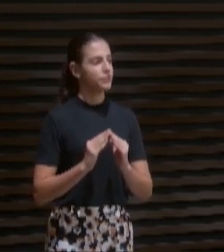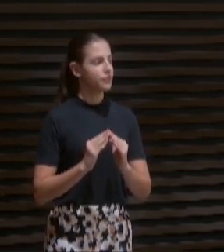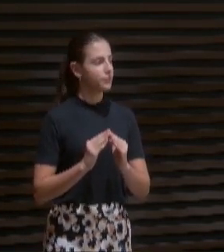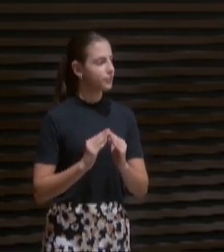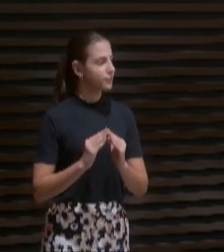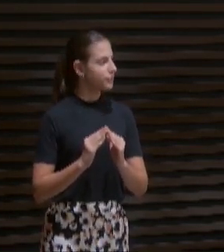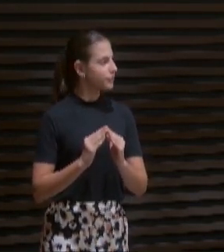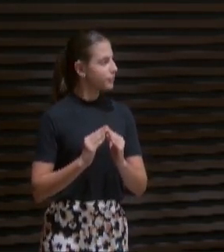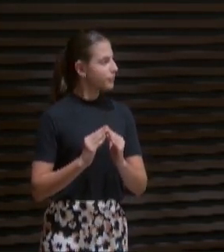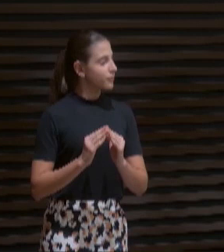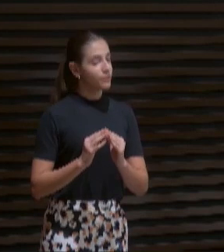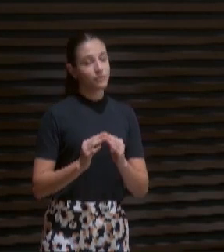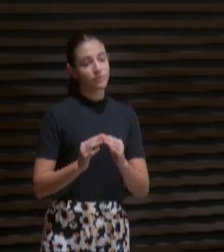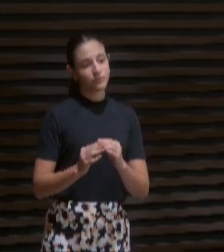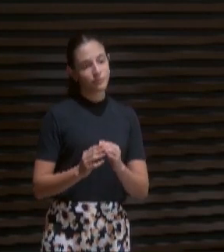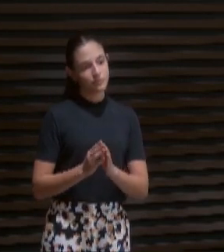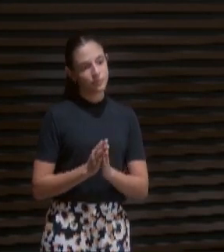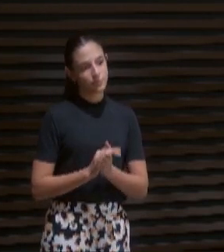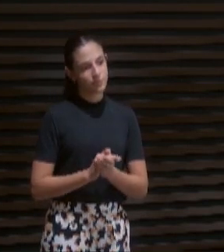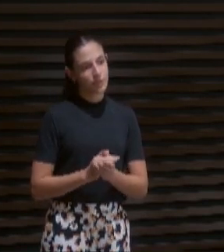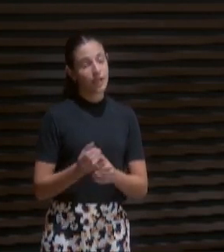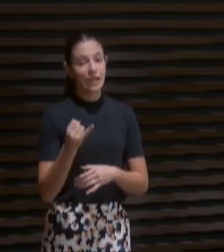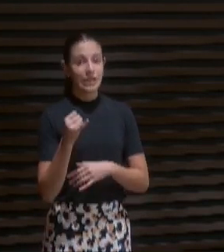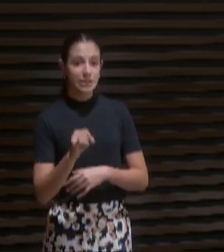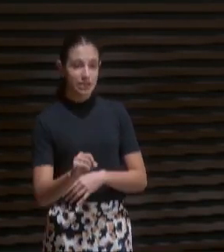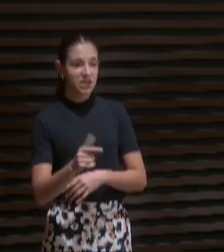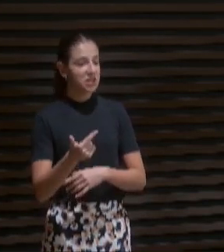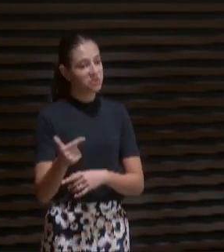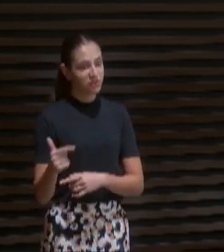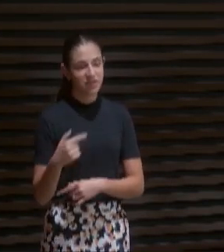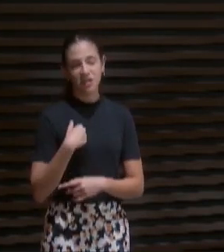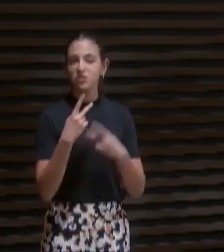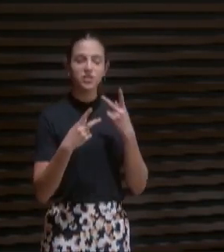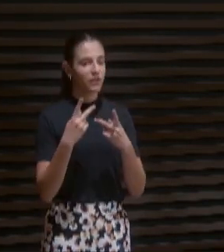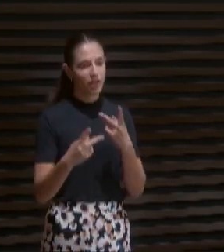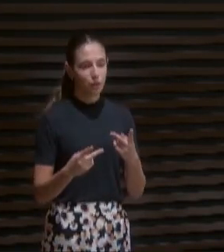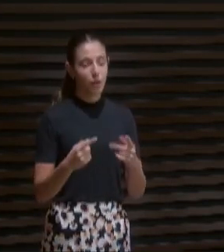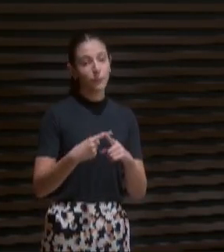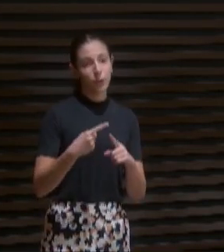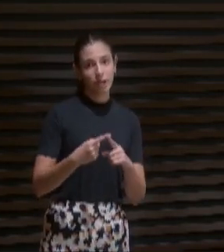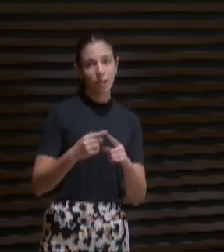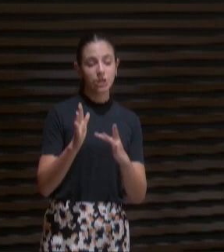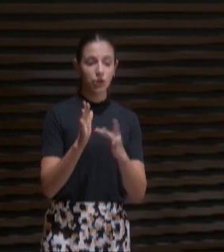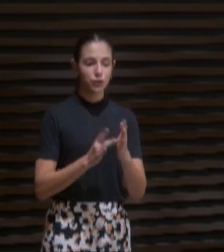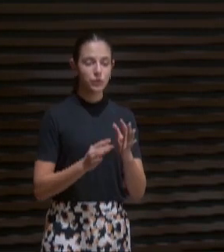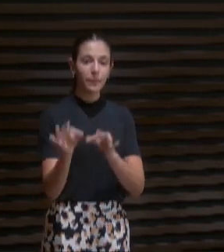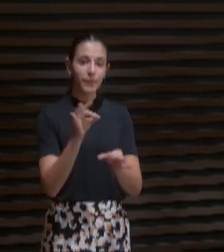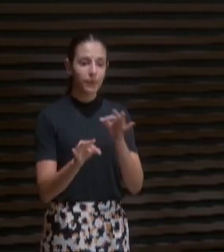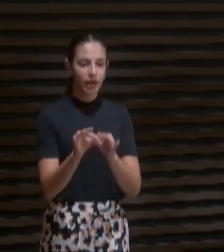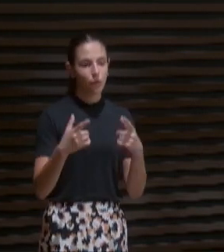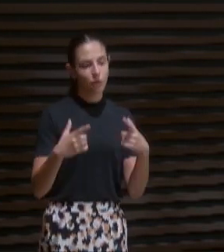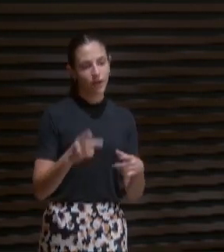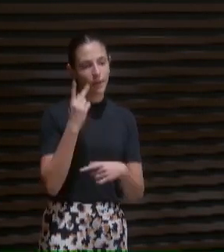E se assim não for, eu vos teria dito, ele tinha conversado isso, eu vou preparar lugar para vocês. E